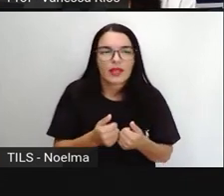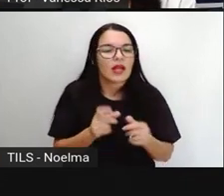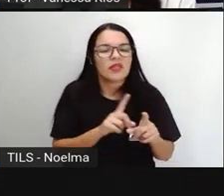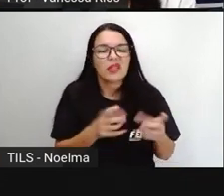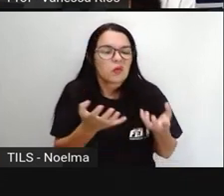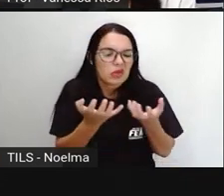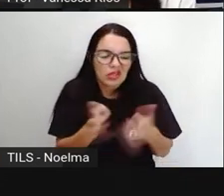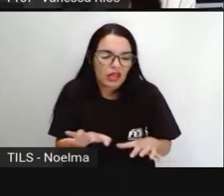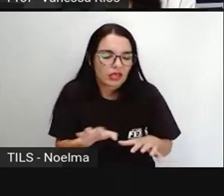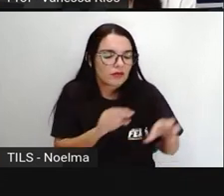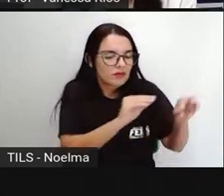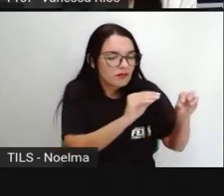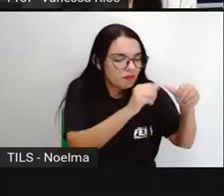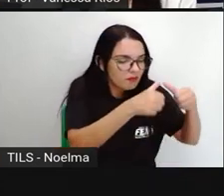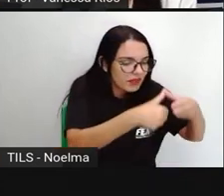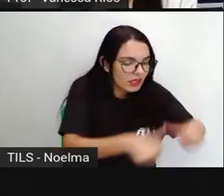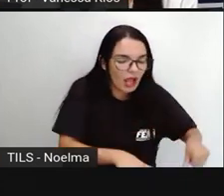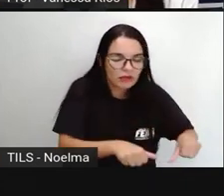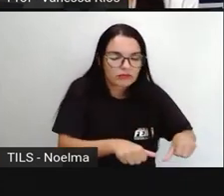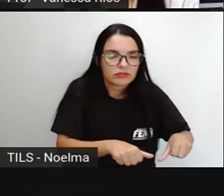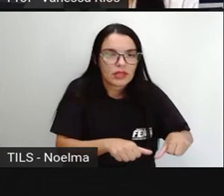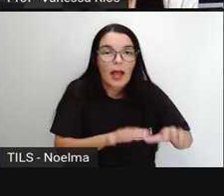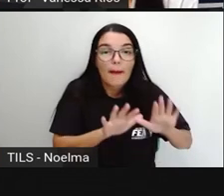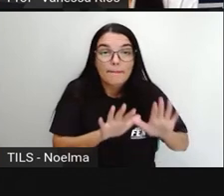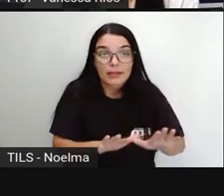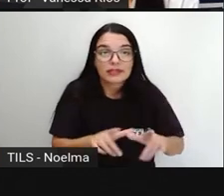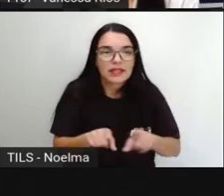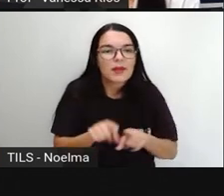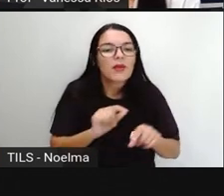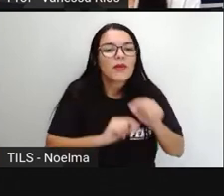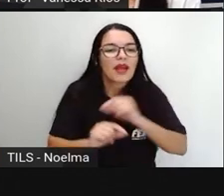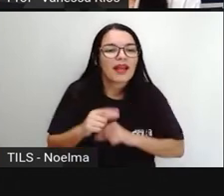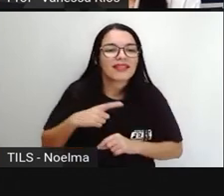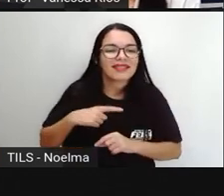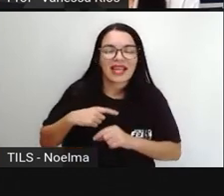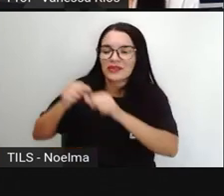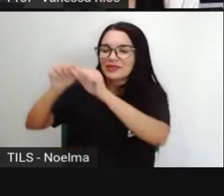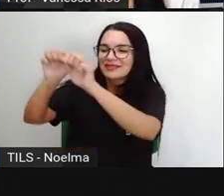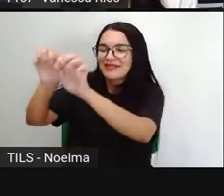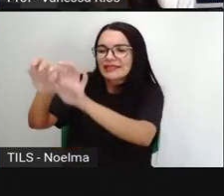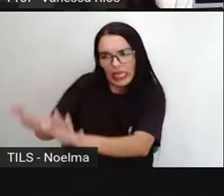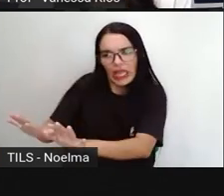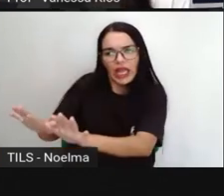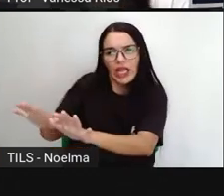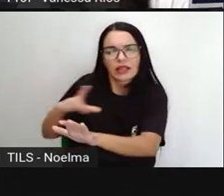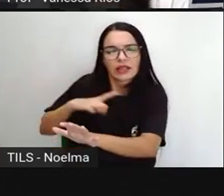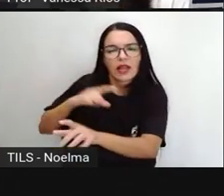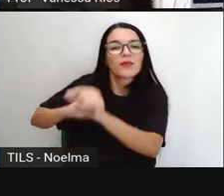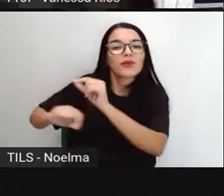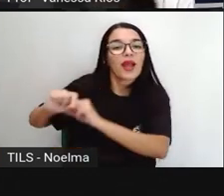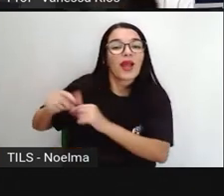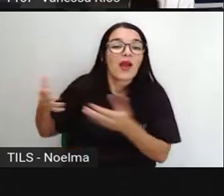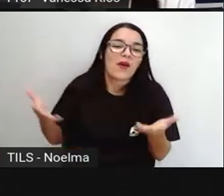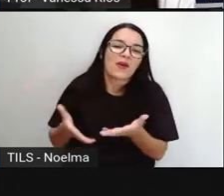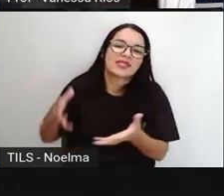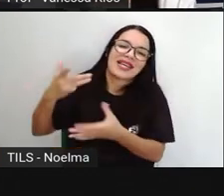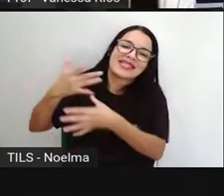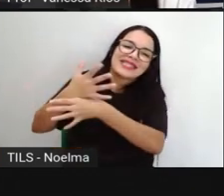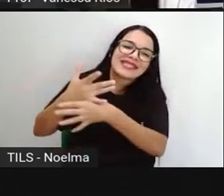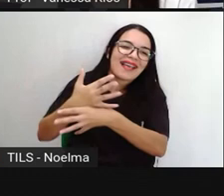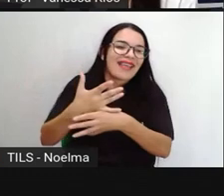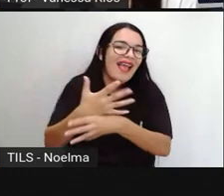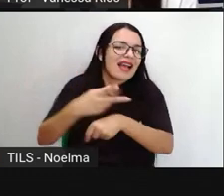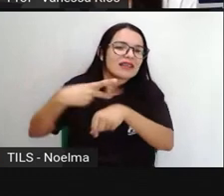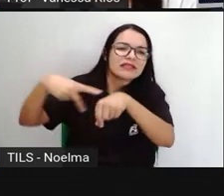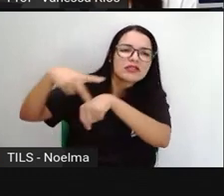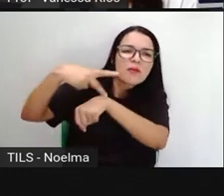num determinado lugar. E os sedentários, na verdade, se transformaram nas civilizações de hoje. Então,